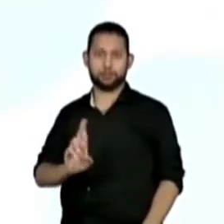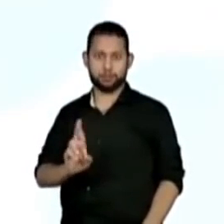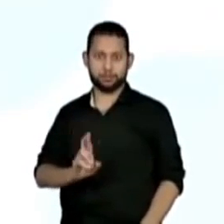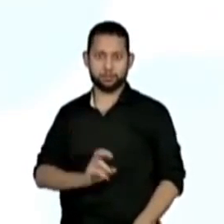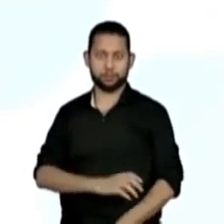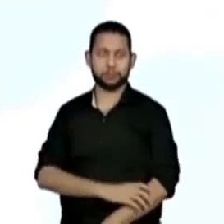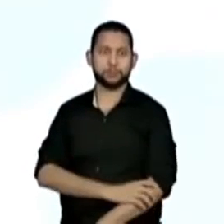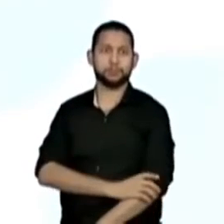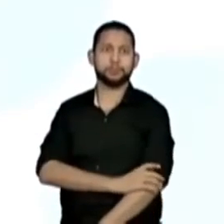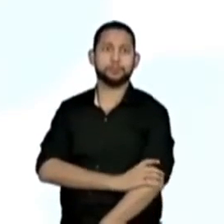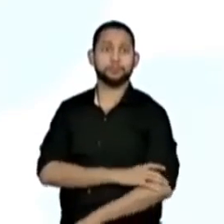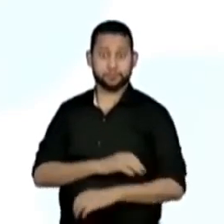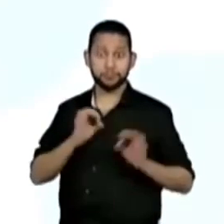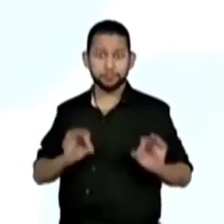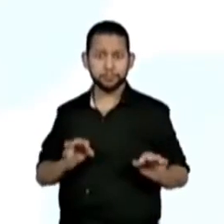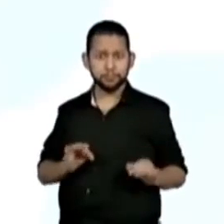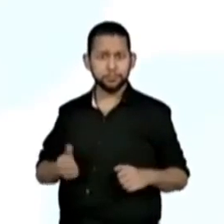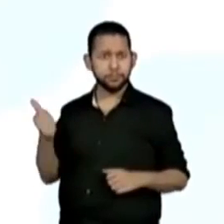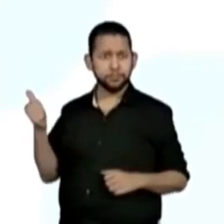5